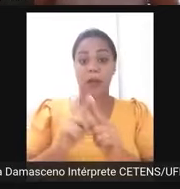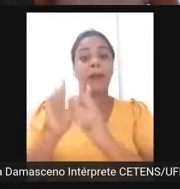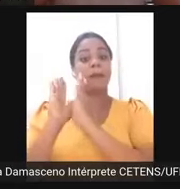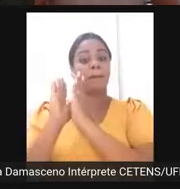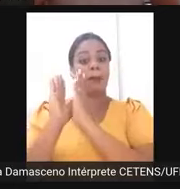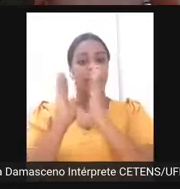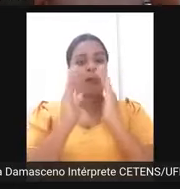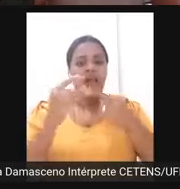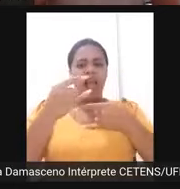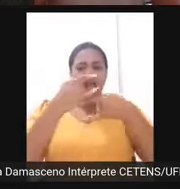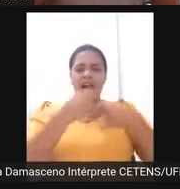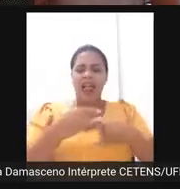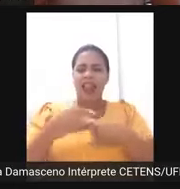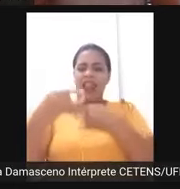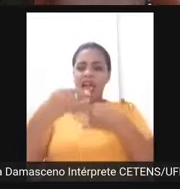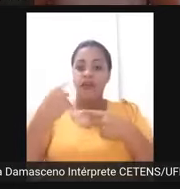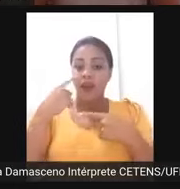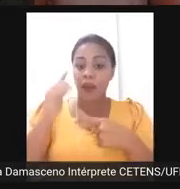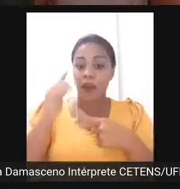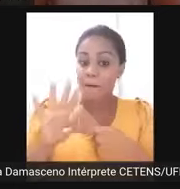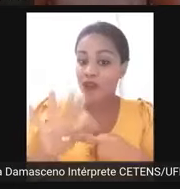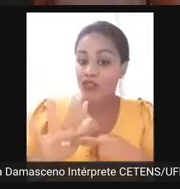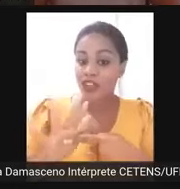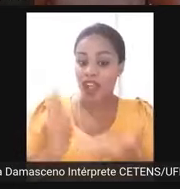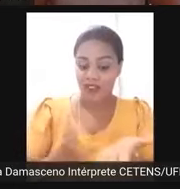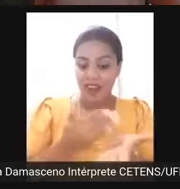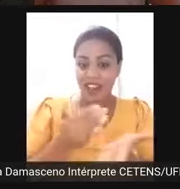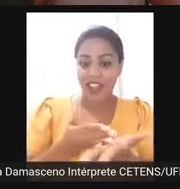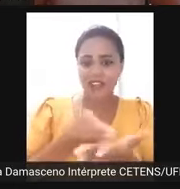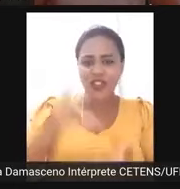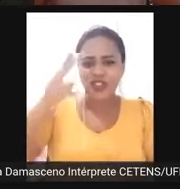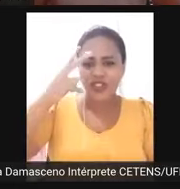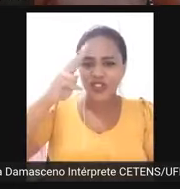falar sobre um livro, né, contar uma história que está escrita nesse livro, foi mais uma oportunidade para celebrar o livro e